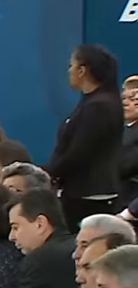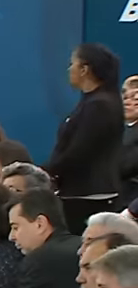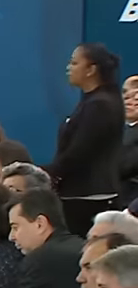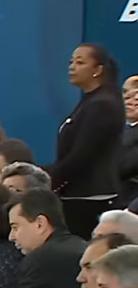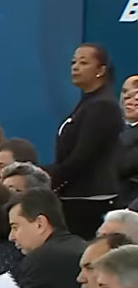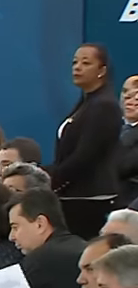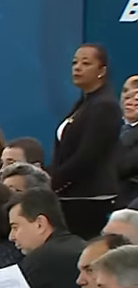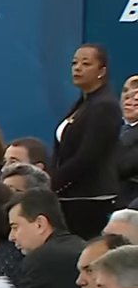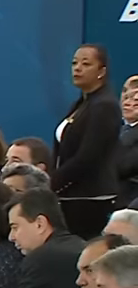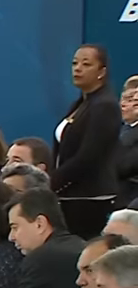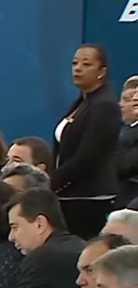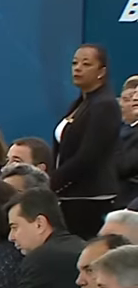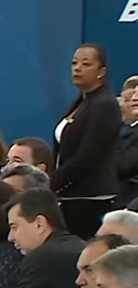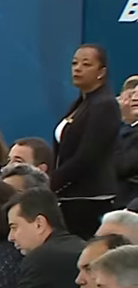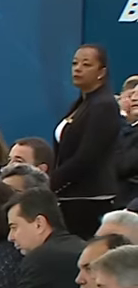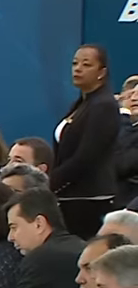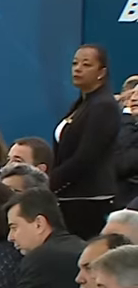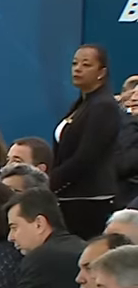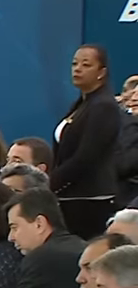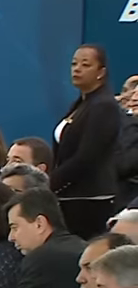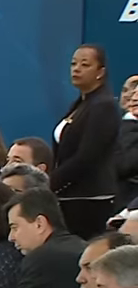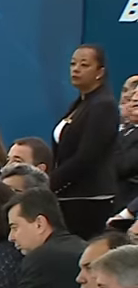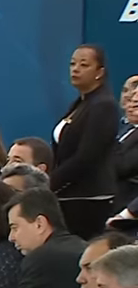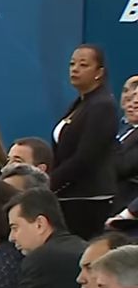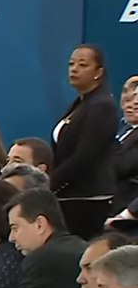doutora Luísa Trajano?